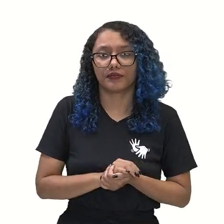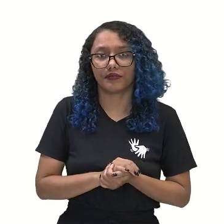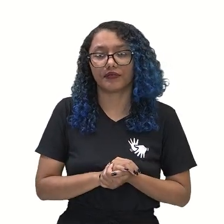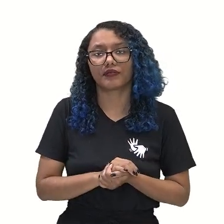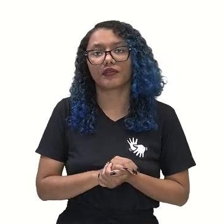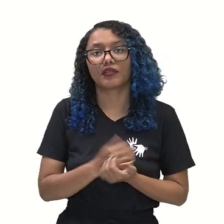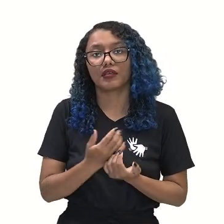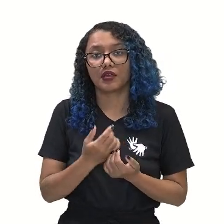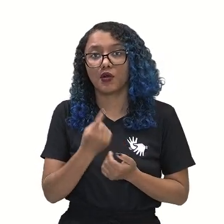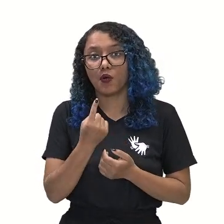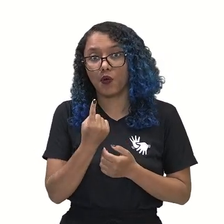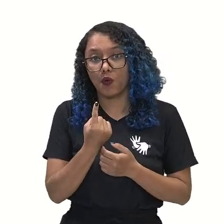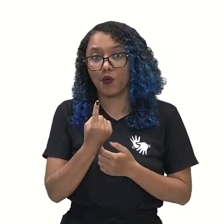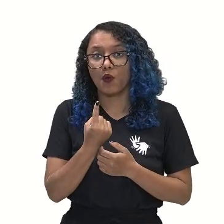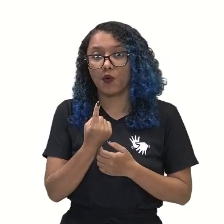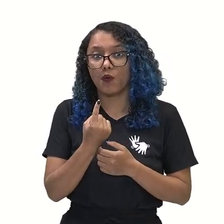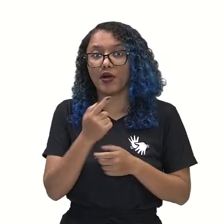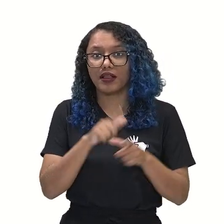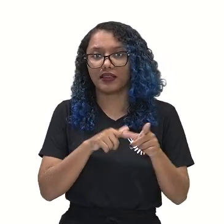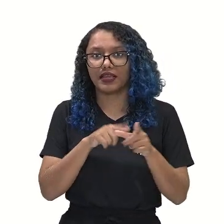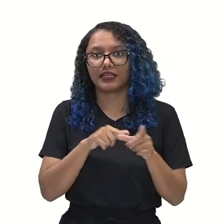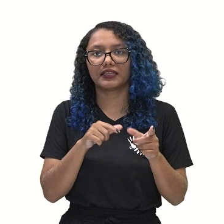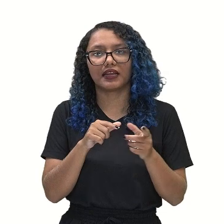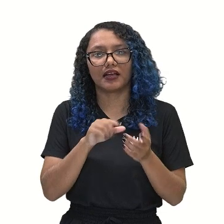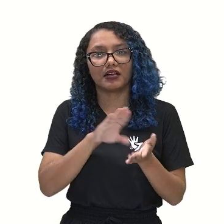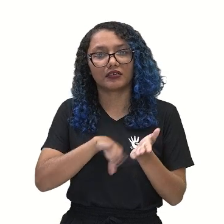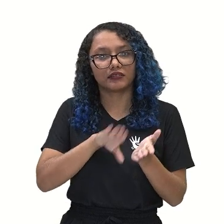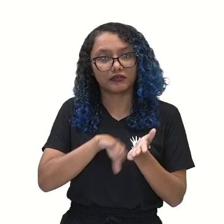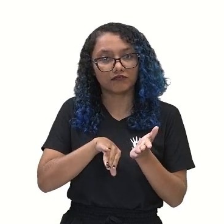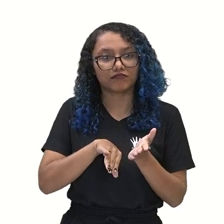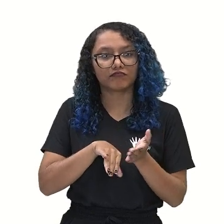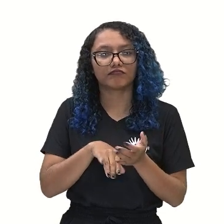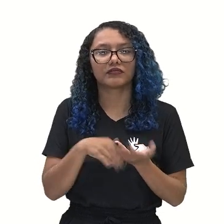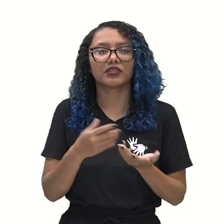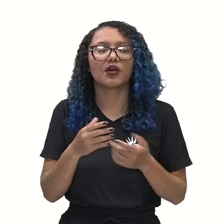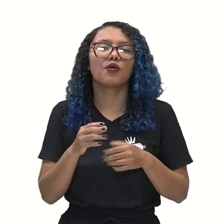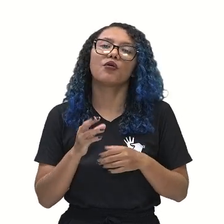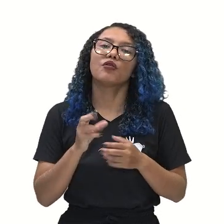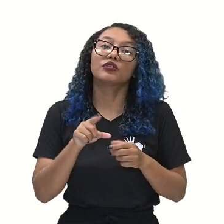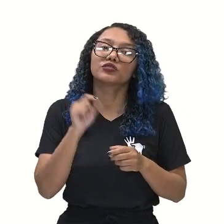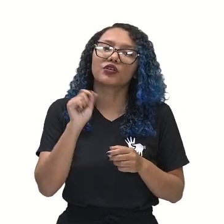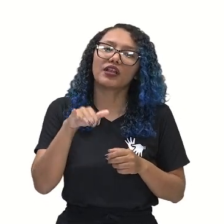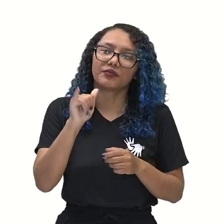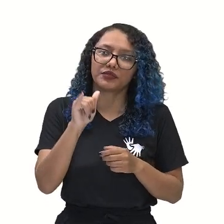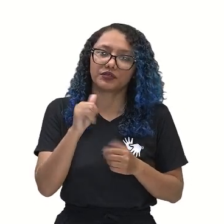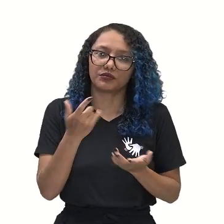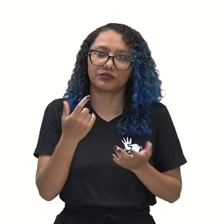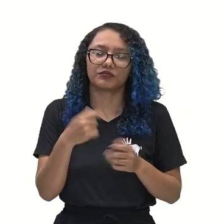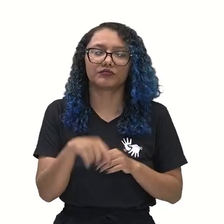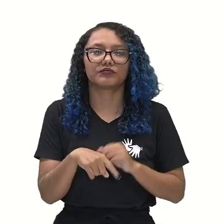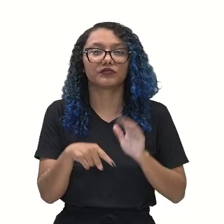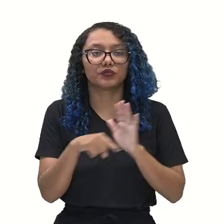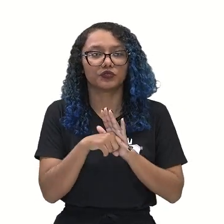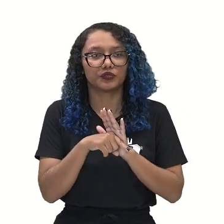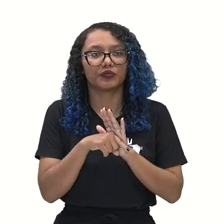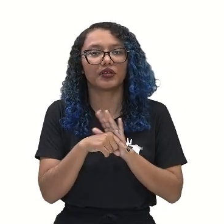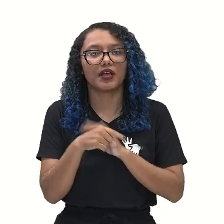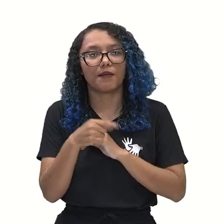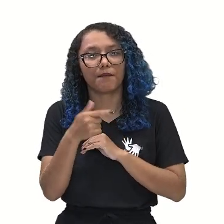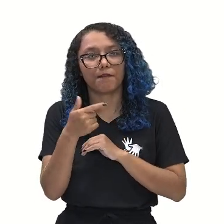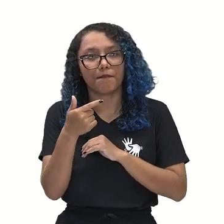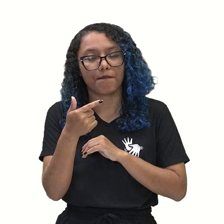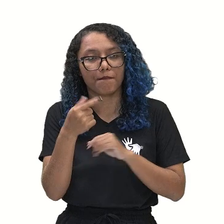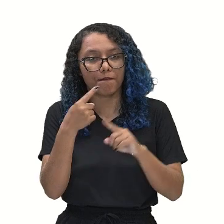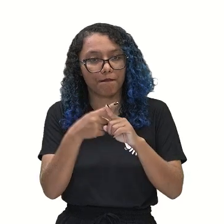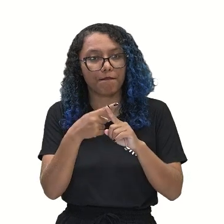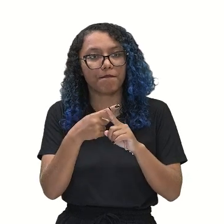das variáveis. Então, eu vou escolher desaparecer como é o y. Vou multiplicar por menos 2, porque eu estou vendo um 2 aqui embaixo. Então, lá